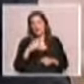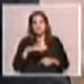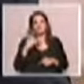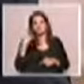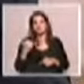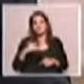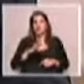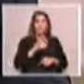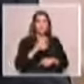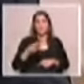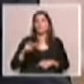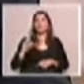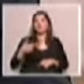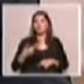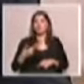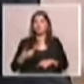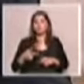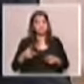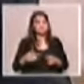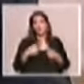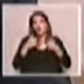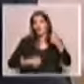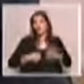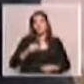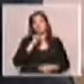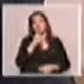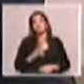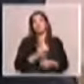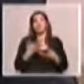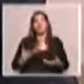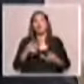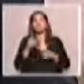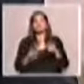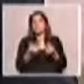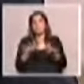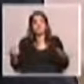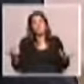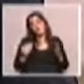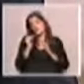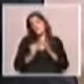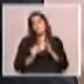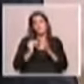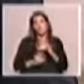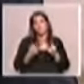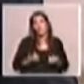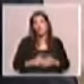9 euros. A partir desse momento não se consegue competir, porque os recursos económicos hoje das famílias são muito... inferiores. E além disso, também quem investe também